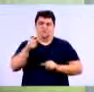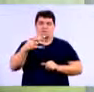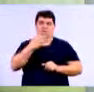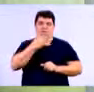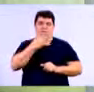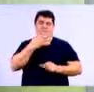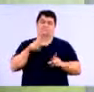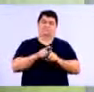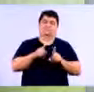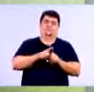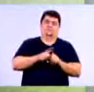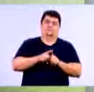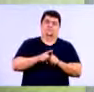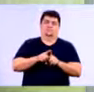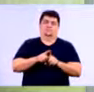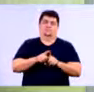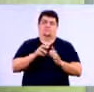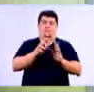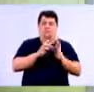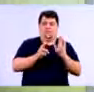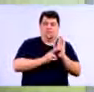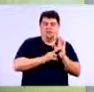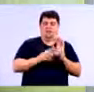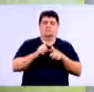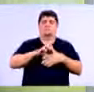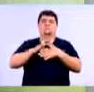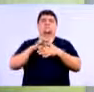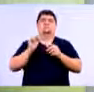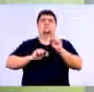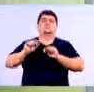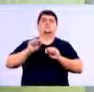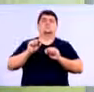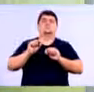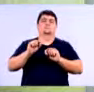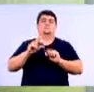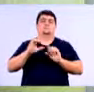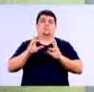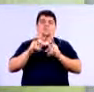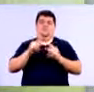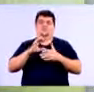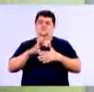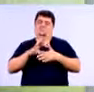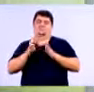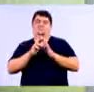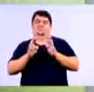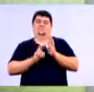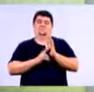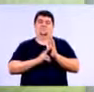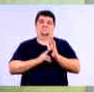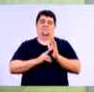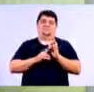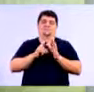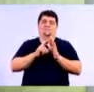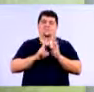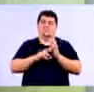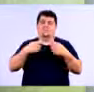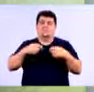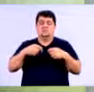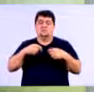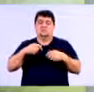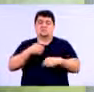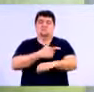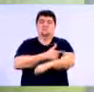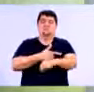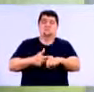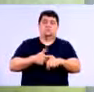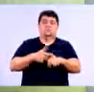conhecimento. Então, regra no mercado, mas que toda regra tem uma exceção. Os profissionais precisam investir em educação até os